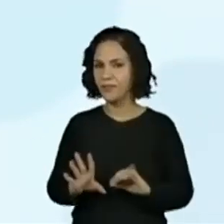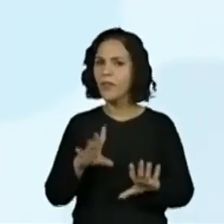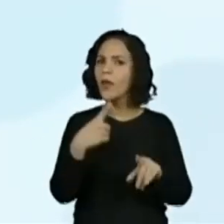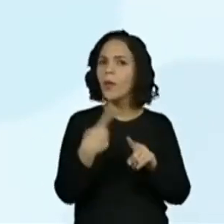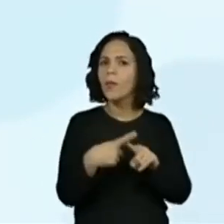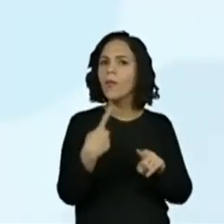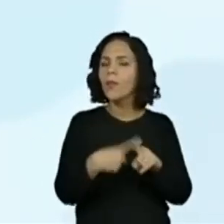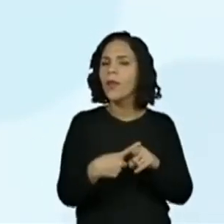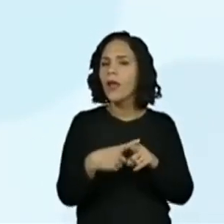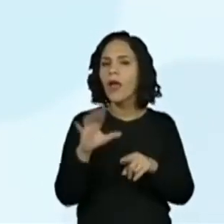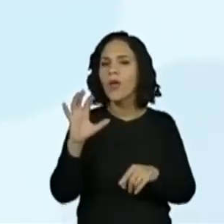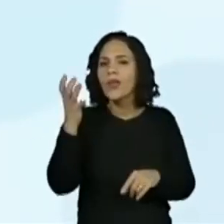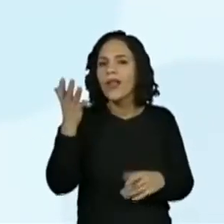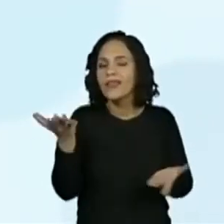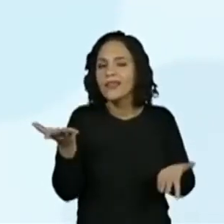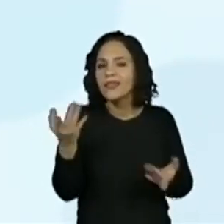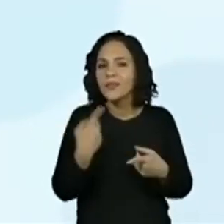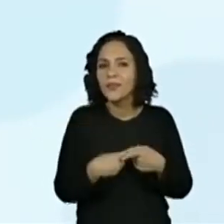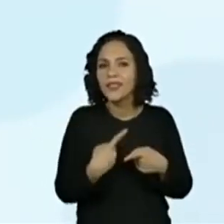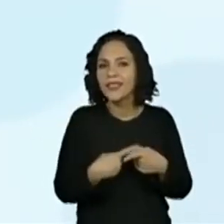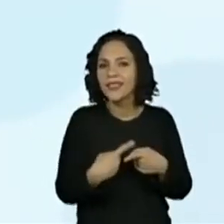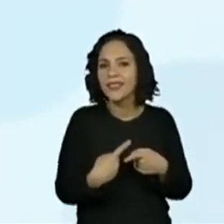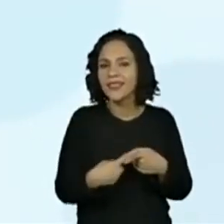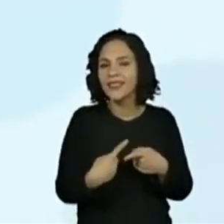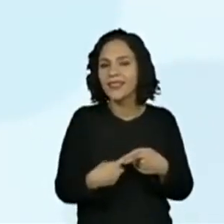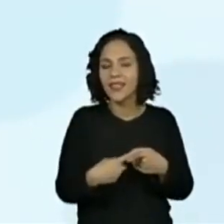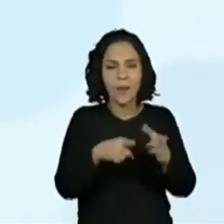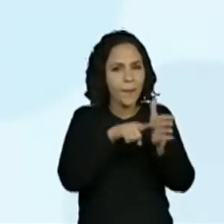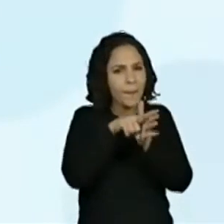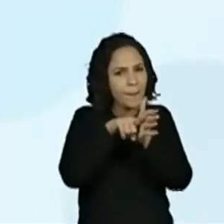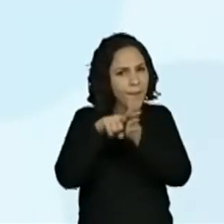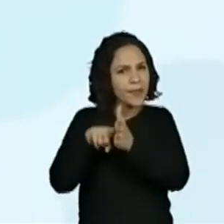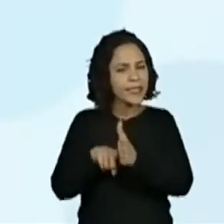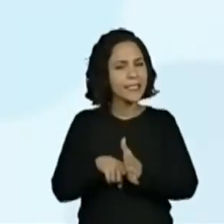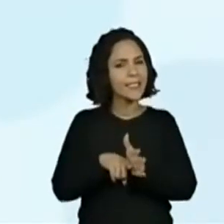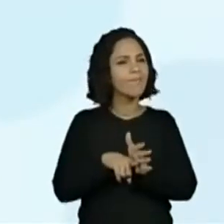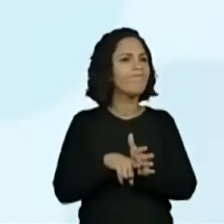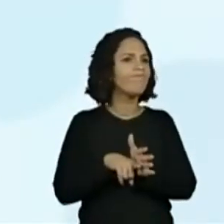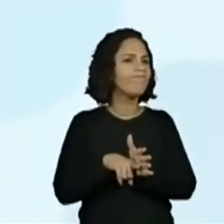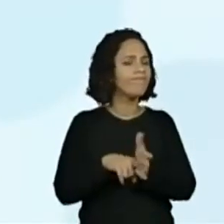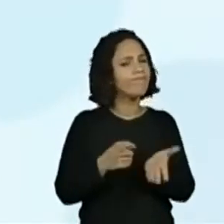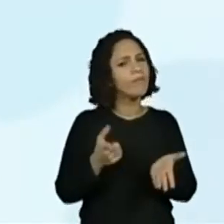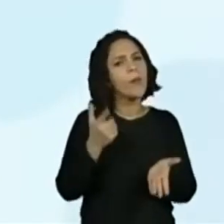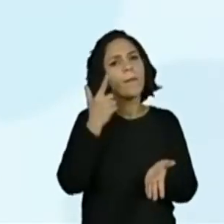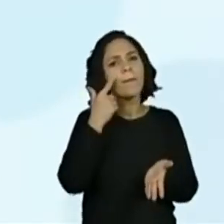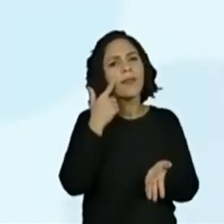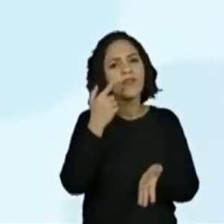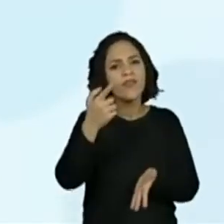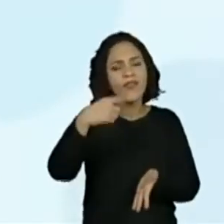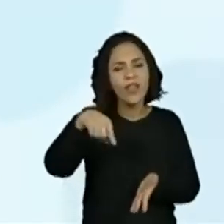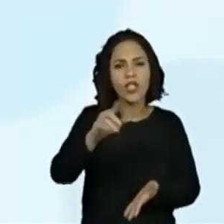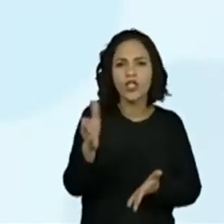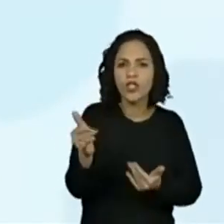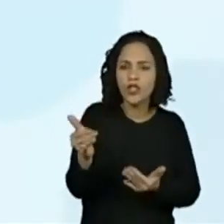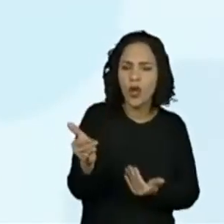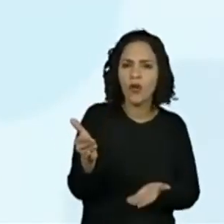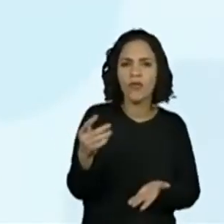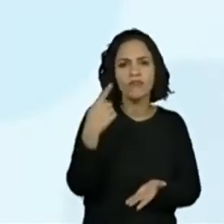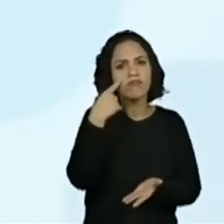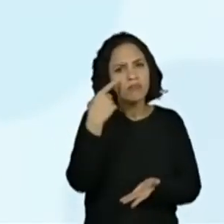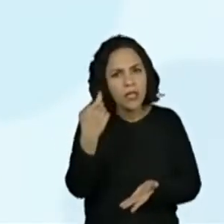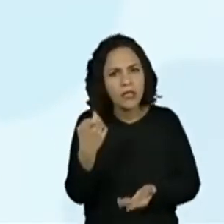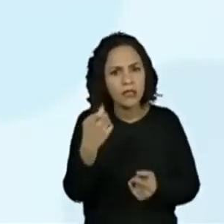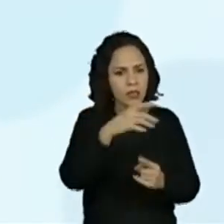que aconteceu, hein, professora? Por que essa pesquisa? Para ver ali se os jovens estavam interessados nessas, sim,